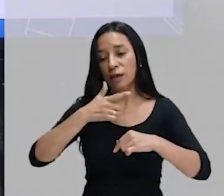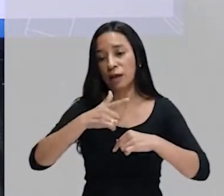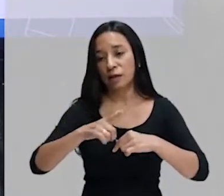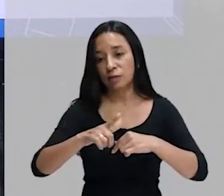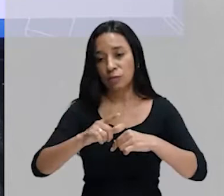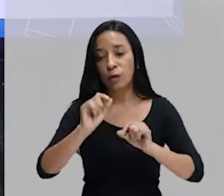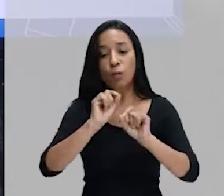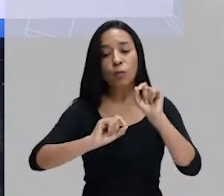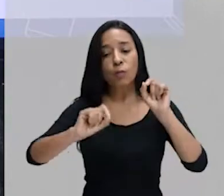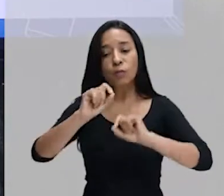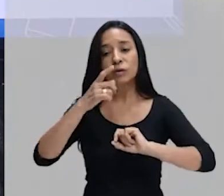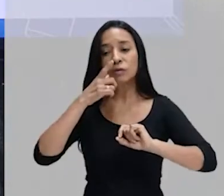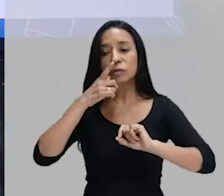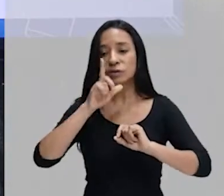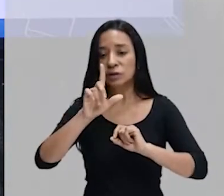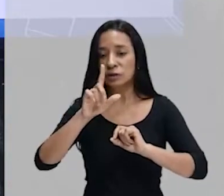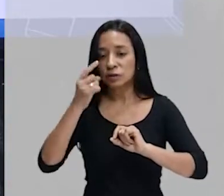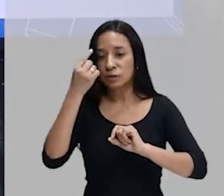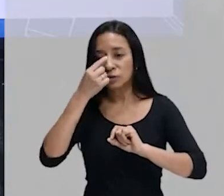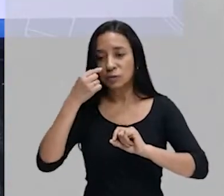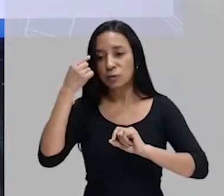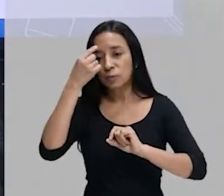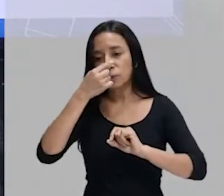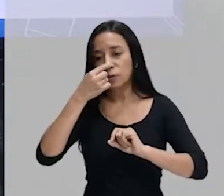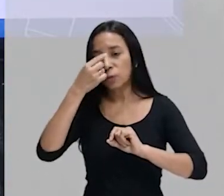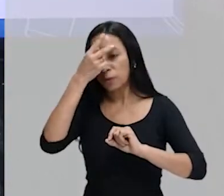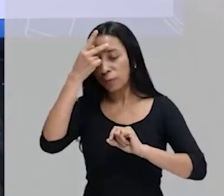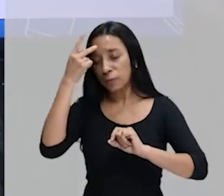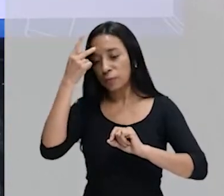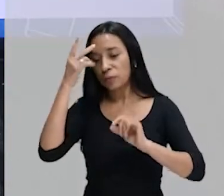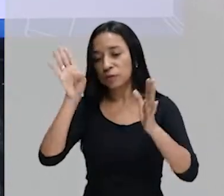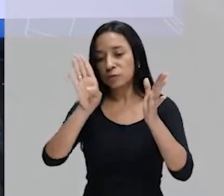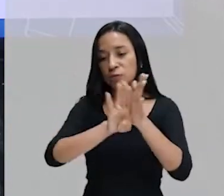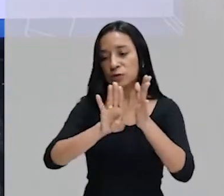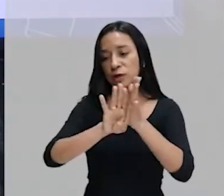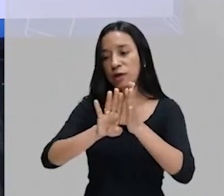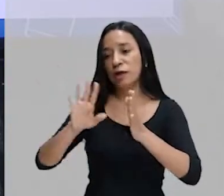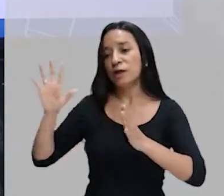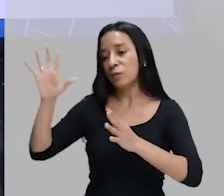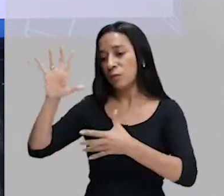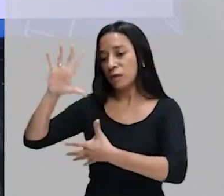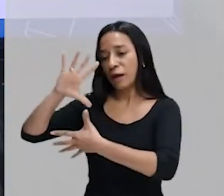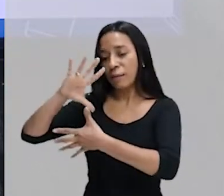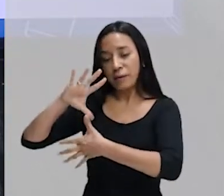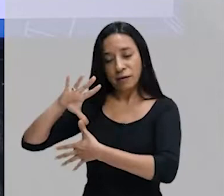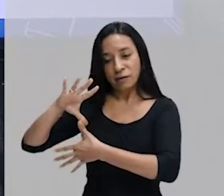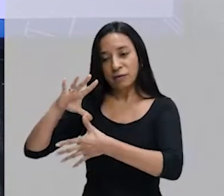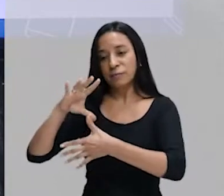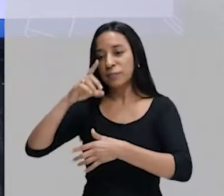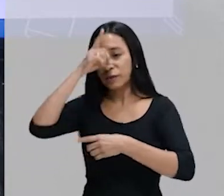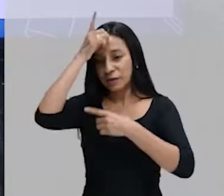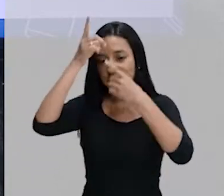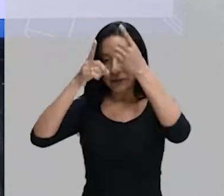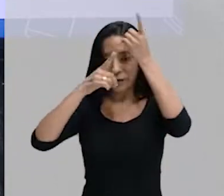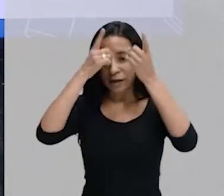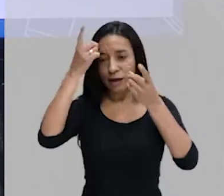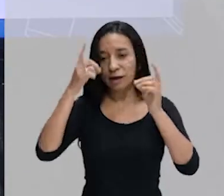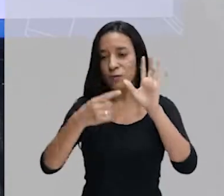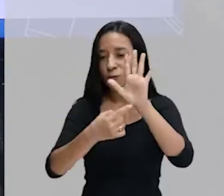os conquistadores, os espanhóis que chegaram à América, tá? Eles fizeram? Eles criaram representações